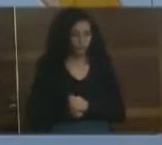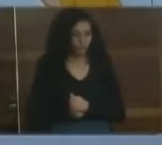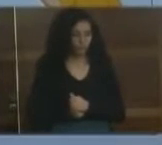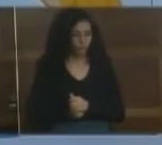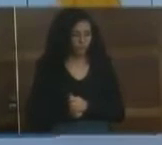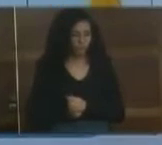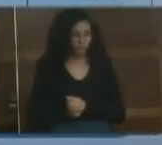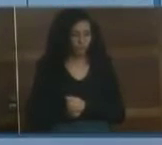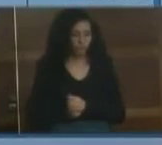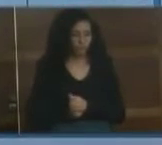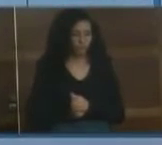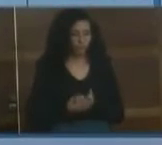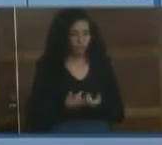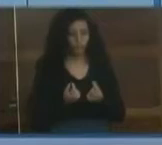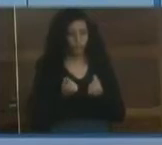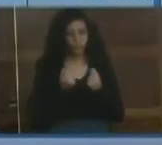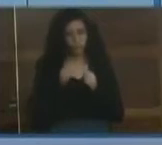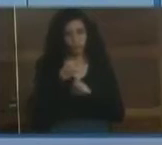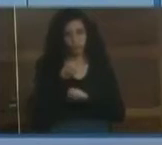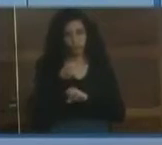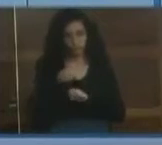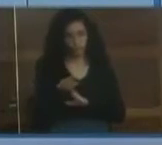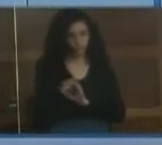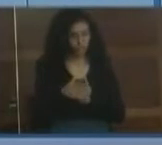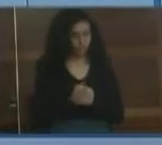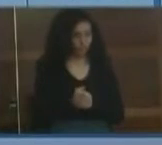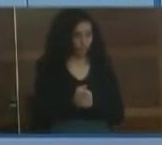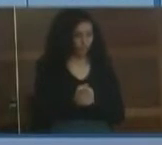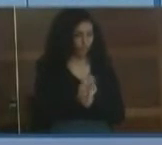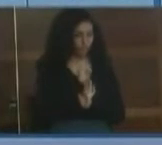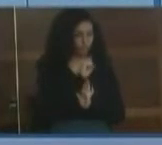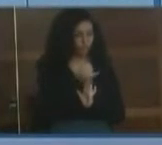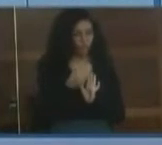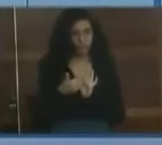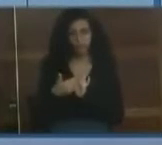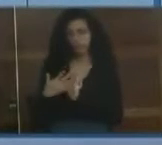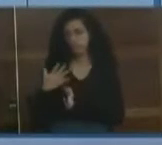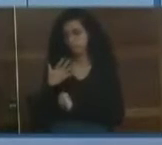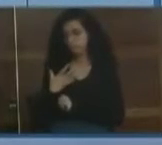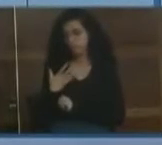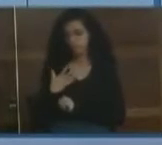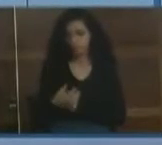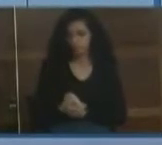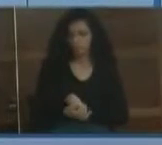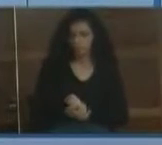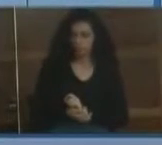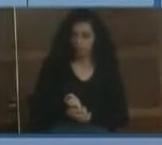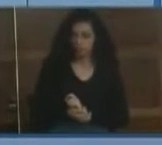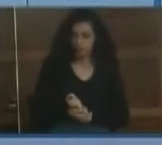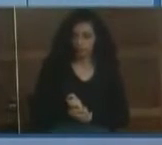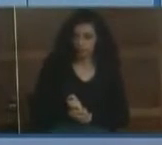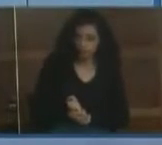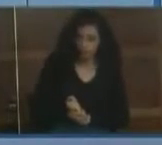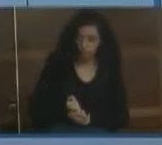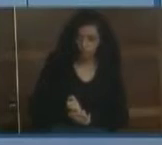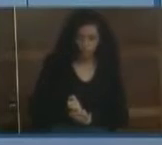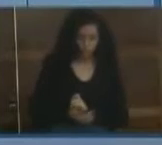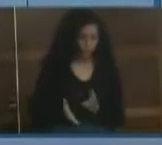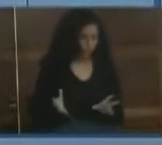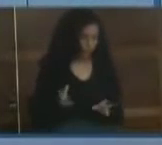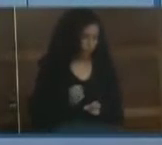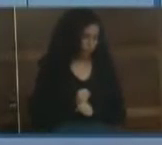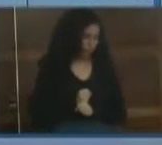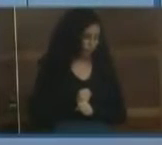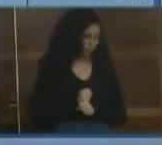a aplicação de recursos em educação janeiro a dezembro de 2019 total das